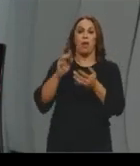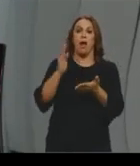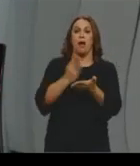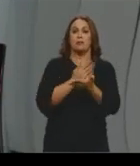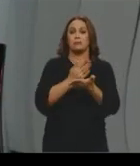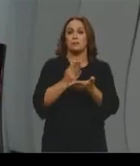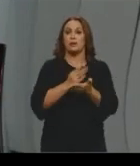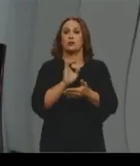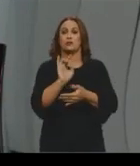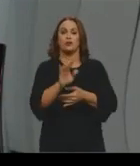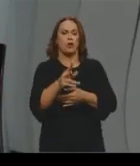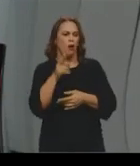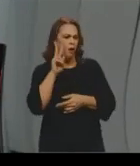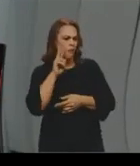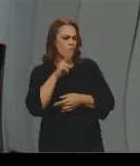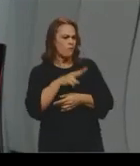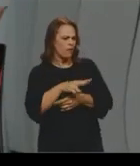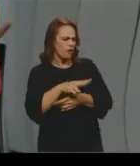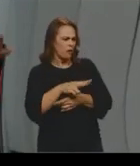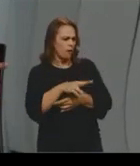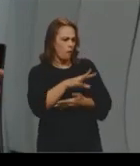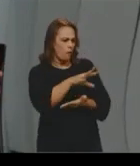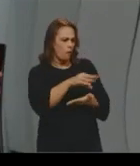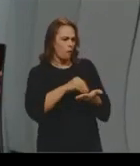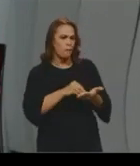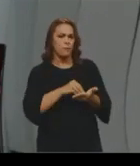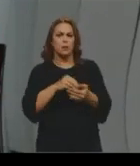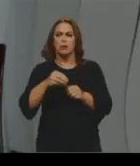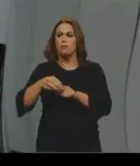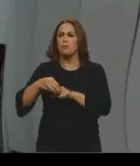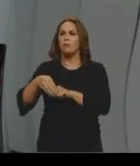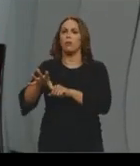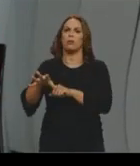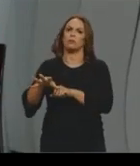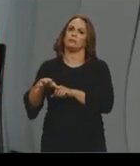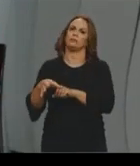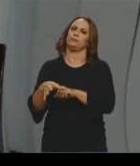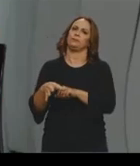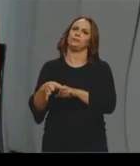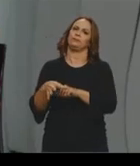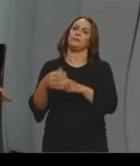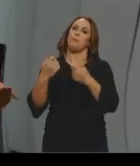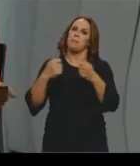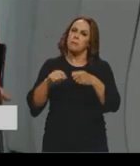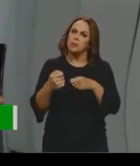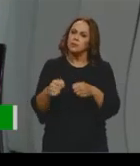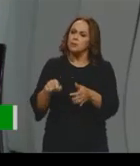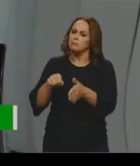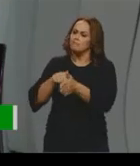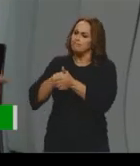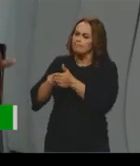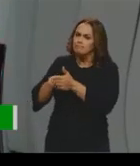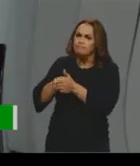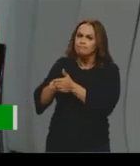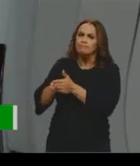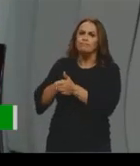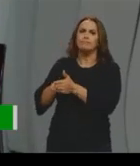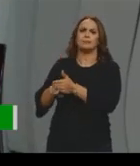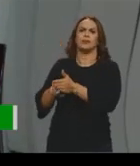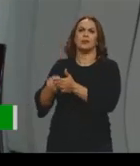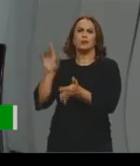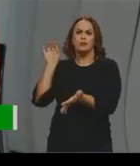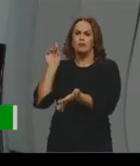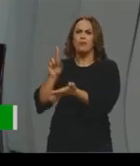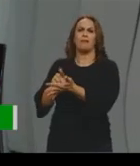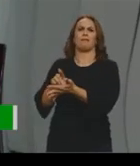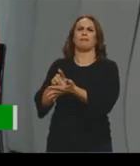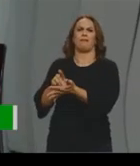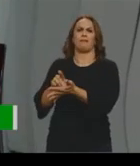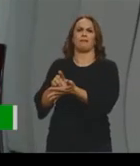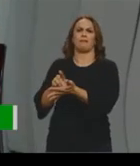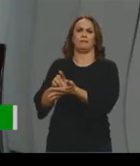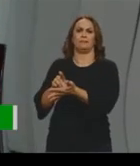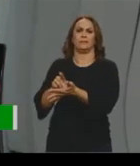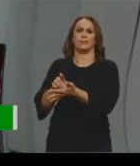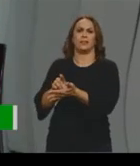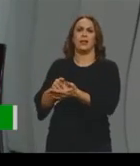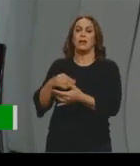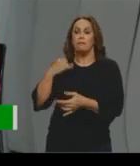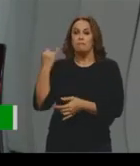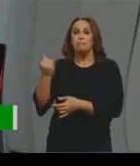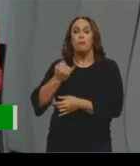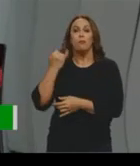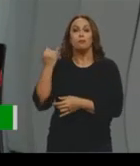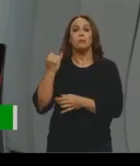assunto. É necessário que a legislação pertinente ao estudo de História da África seja realmente colocada em prática, né? É necessário